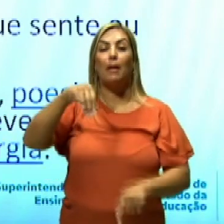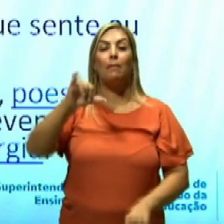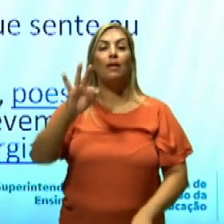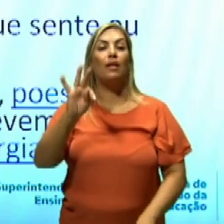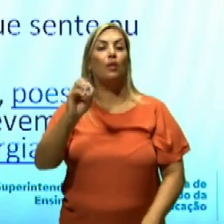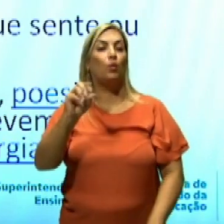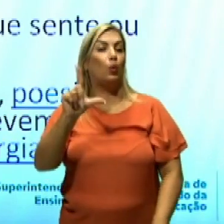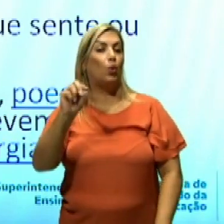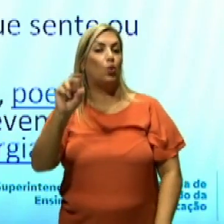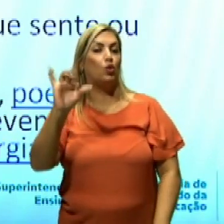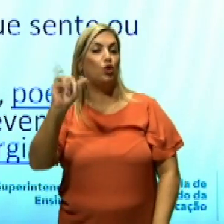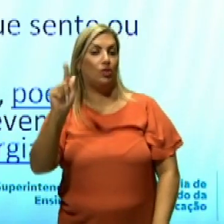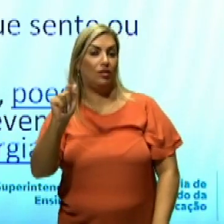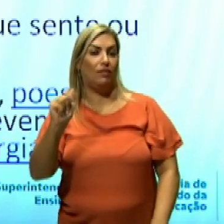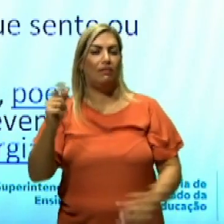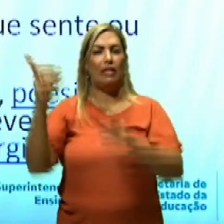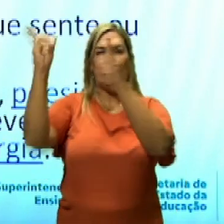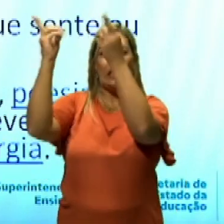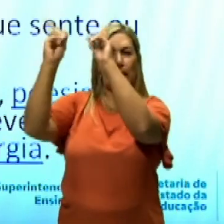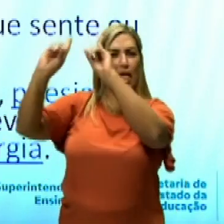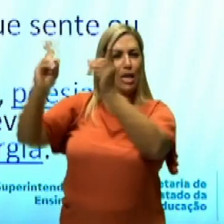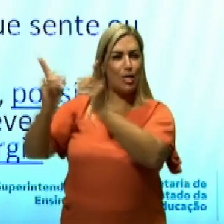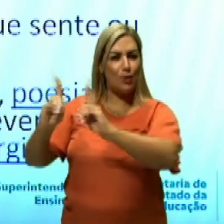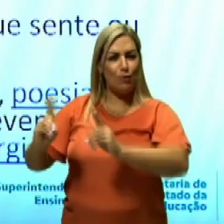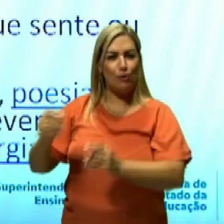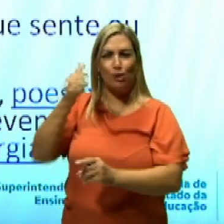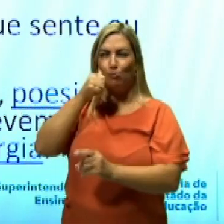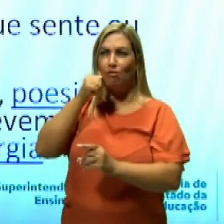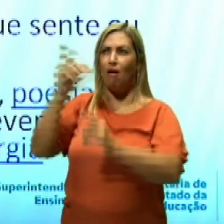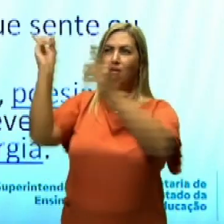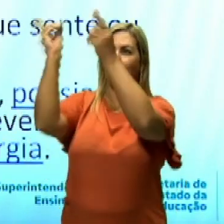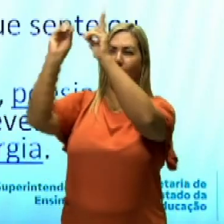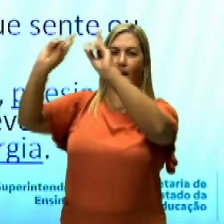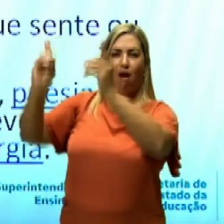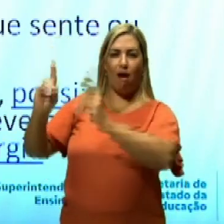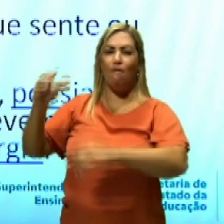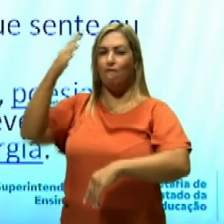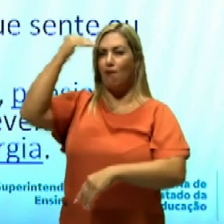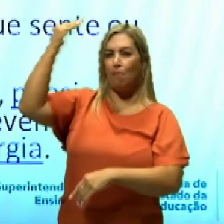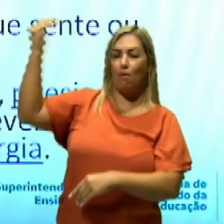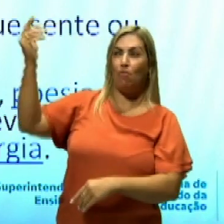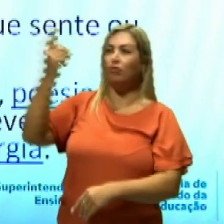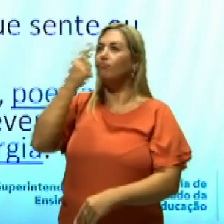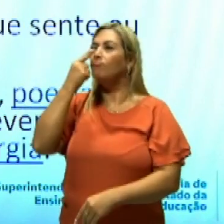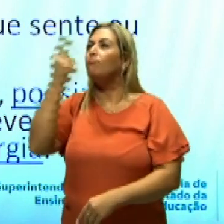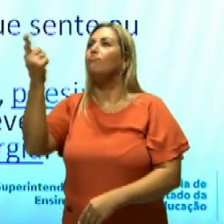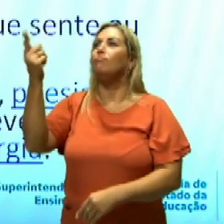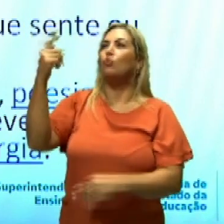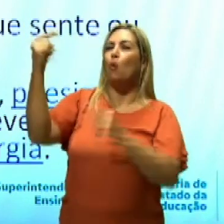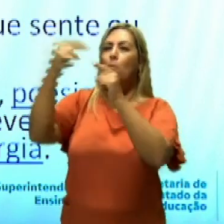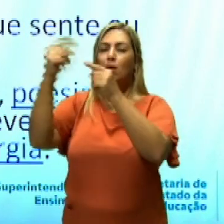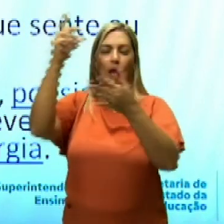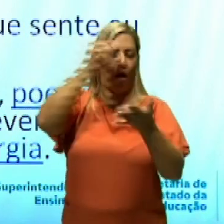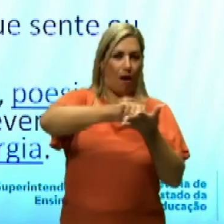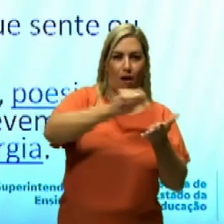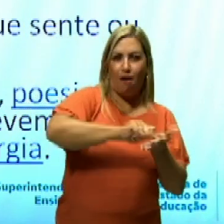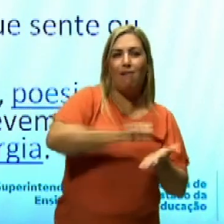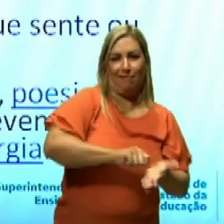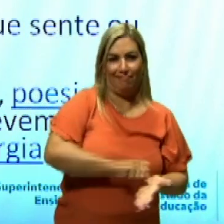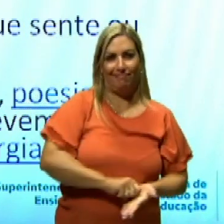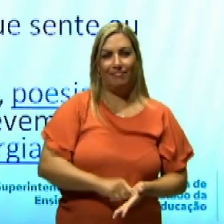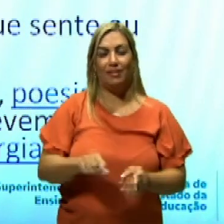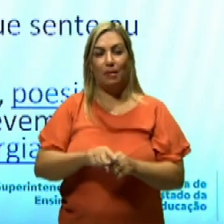ou seja nós temos vários deuses várias musas que são a inspiração desses autores um racionalismo